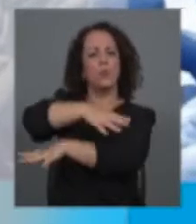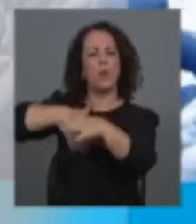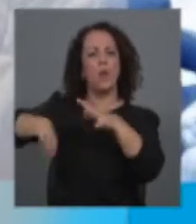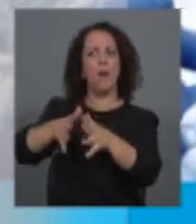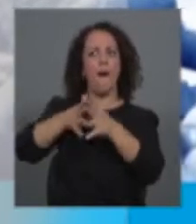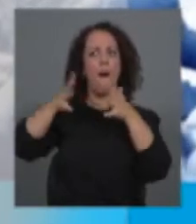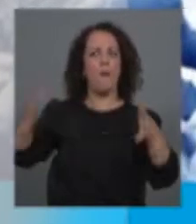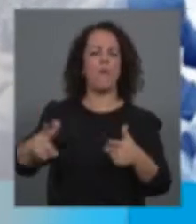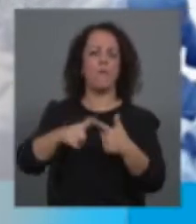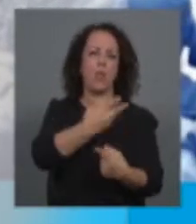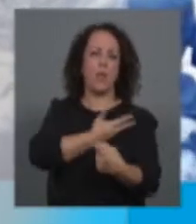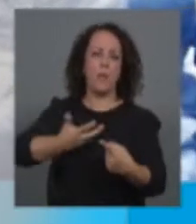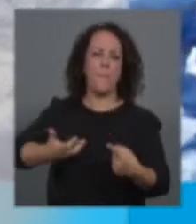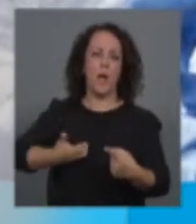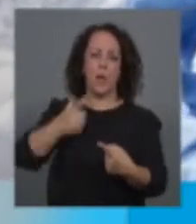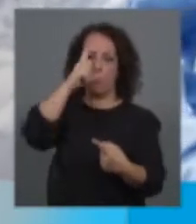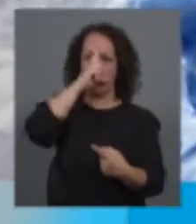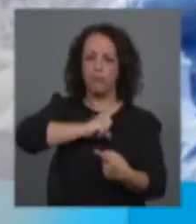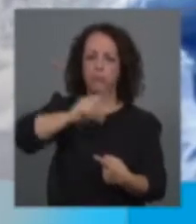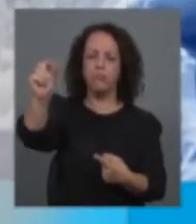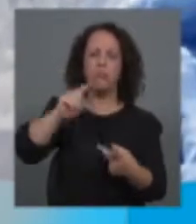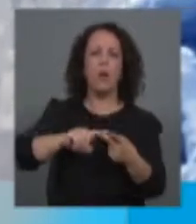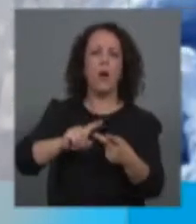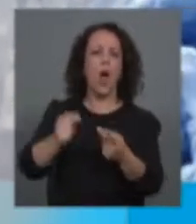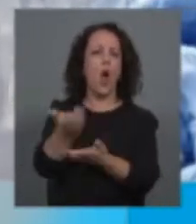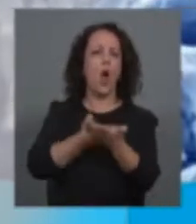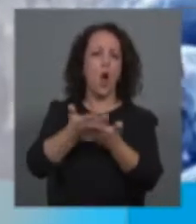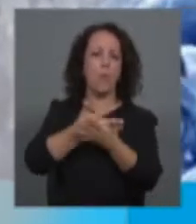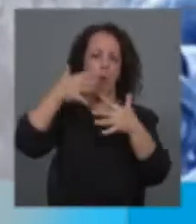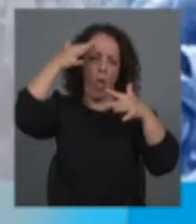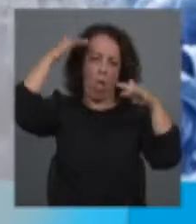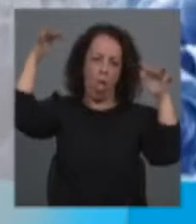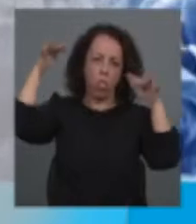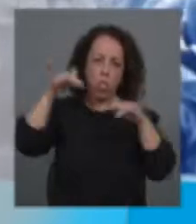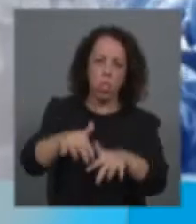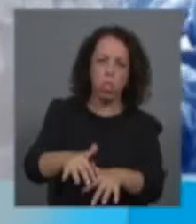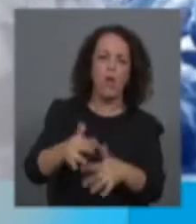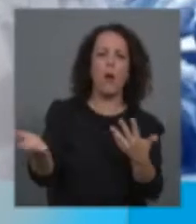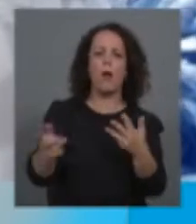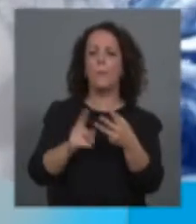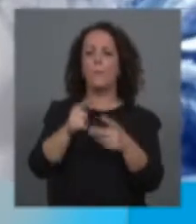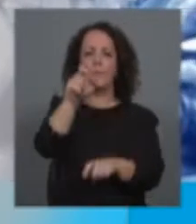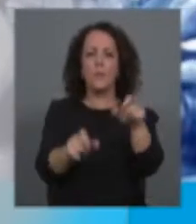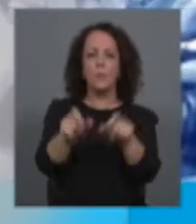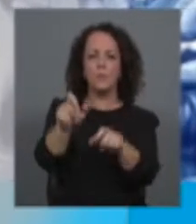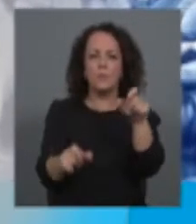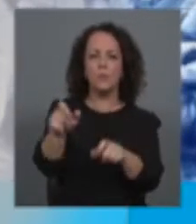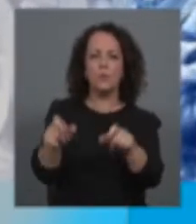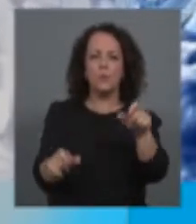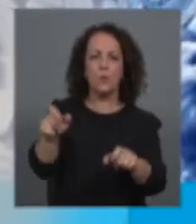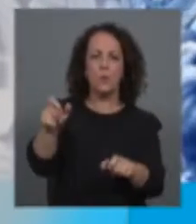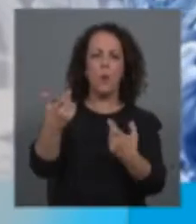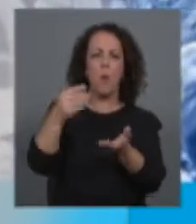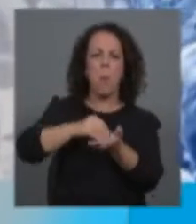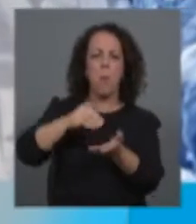grande do desemprego, com a economia a cair, com as pessoas a ficarem cada vez mais